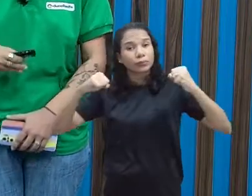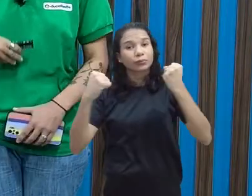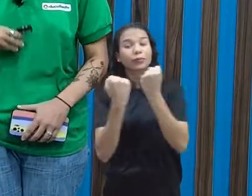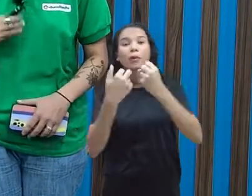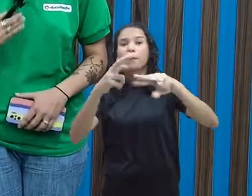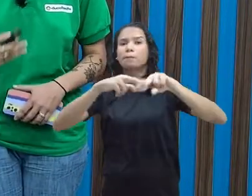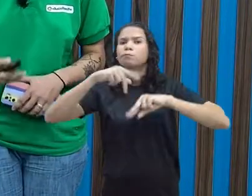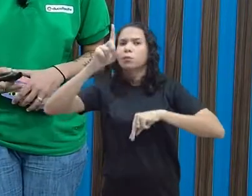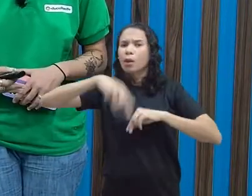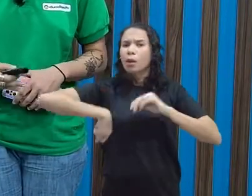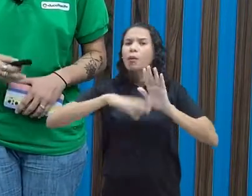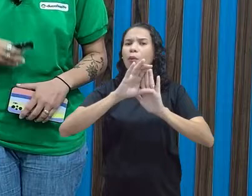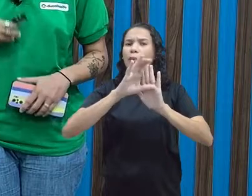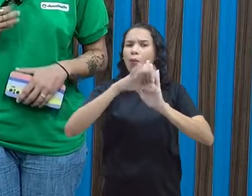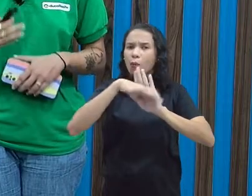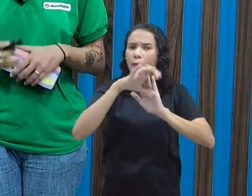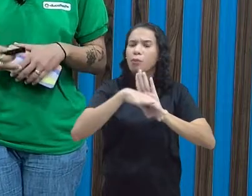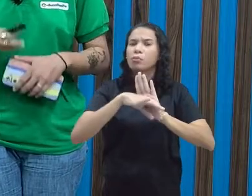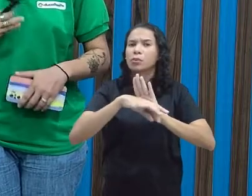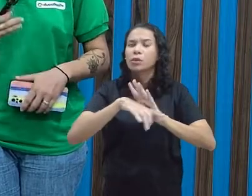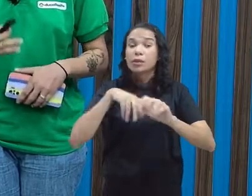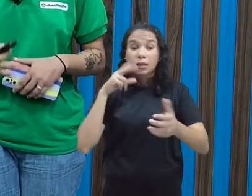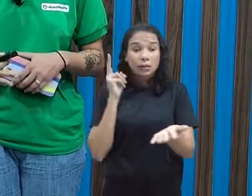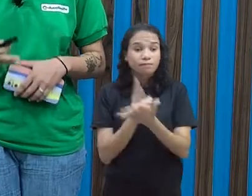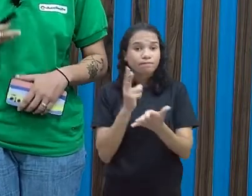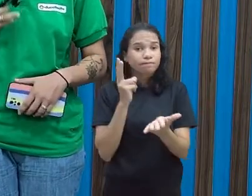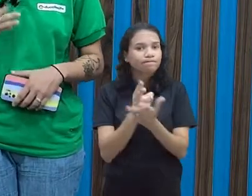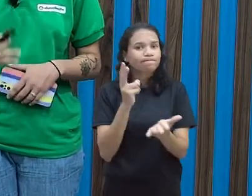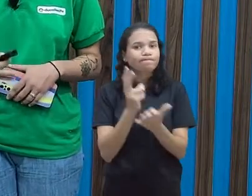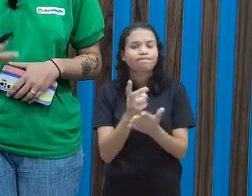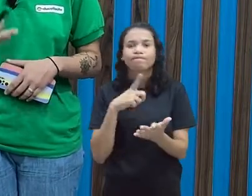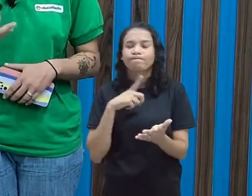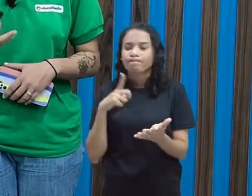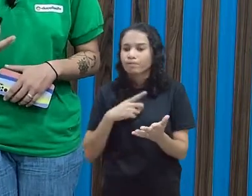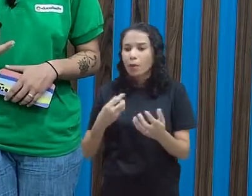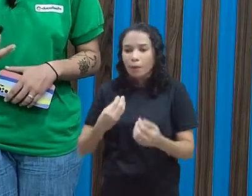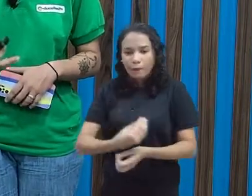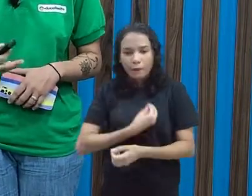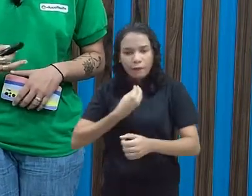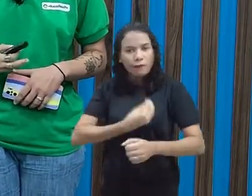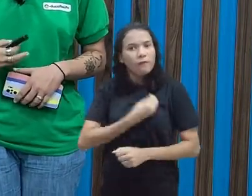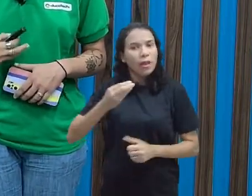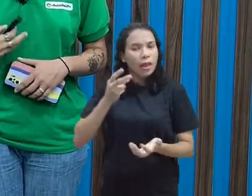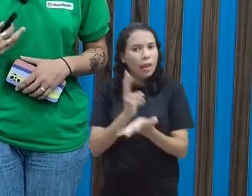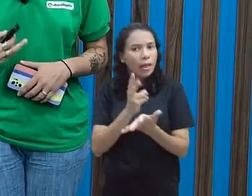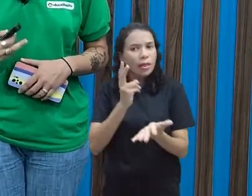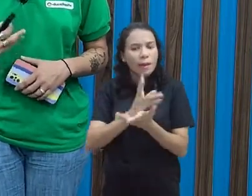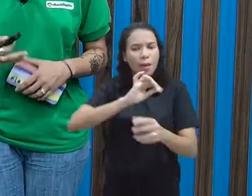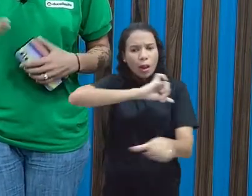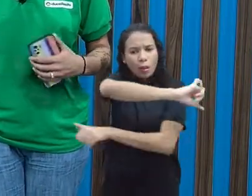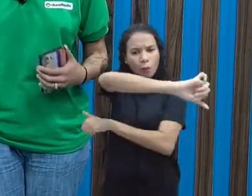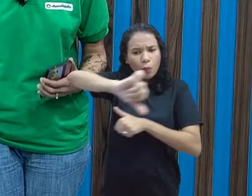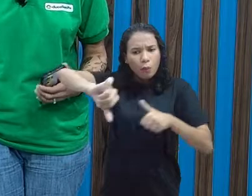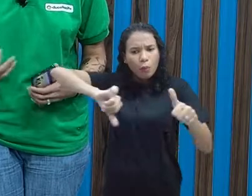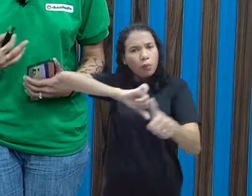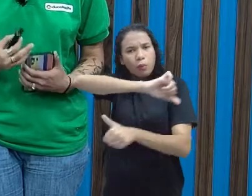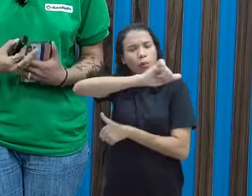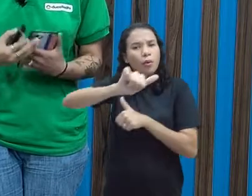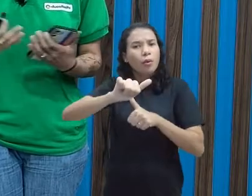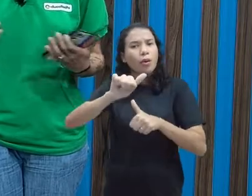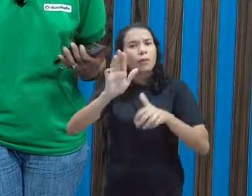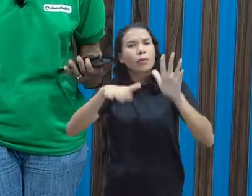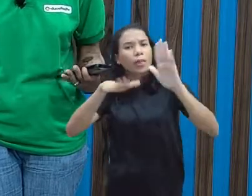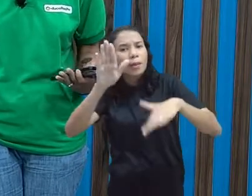Então, é um conceito que o tempo todo ele está ali vivo, né? Então, porque depende muito